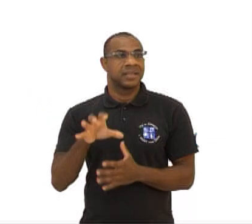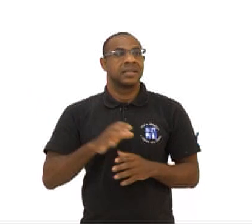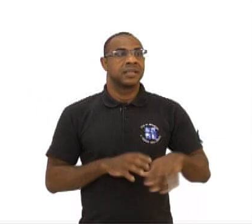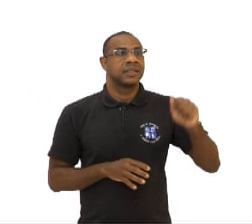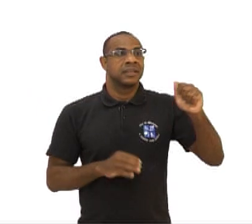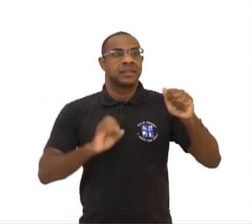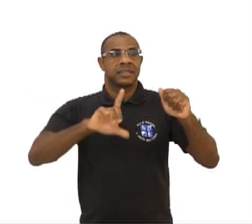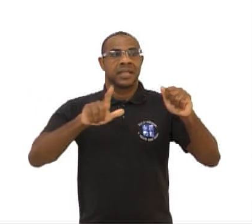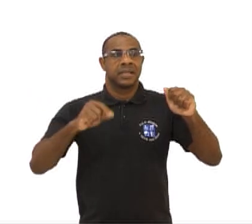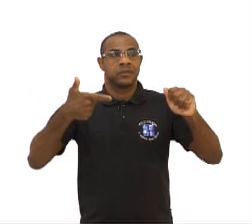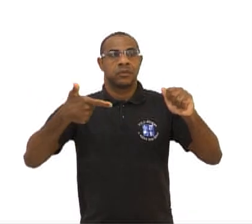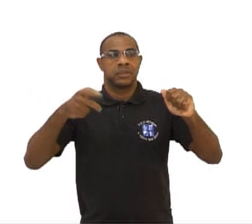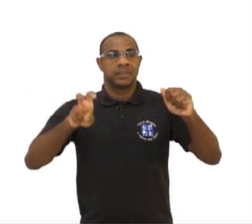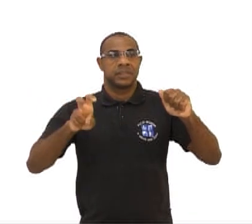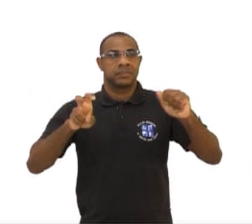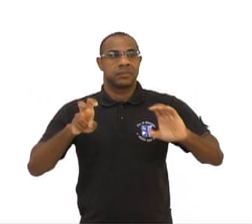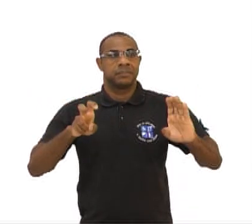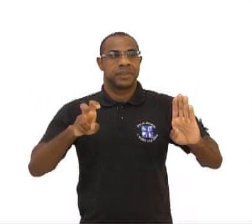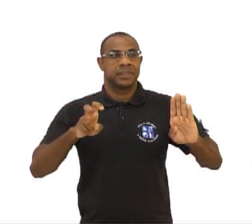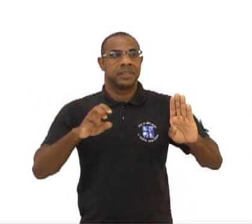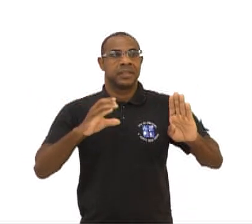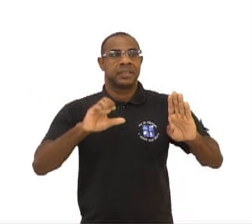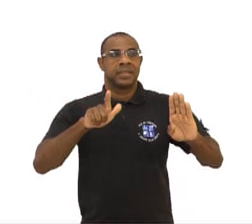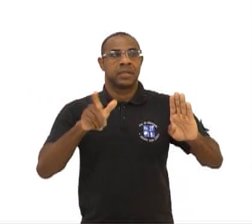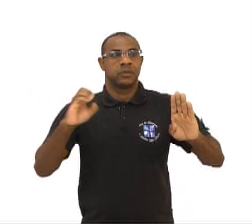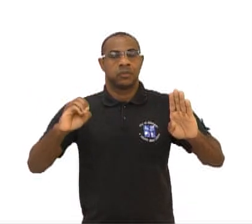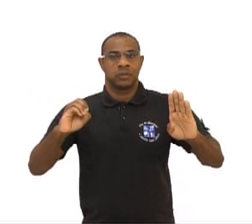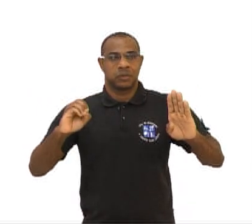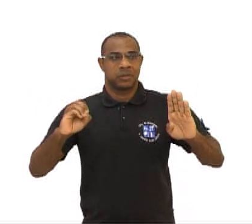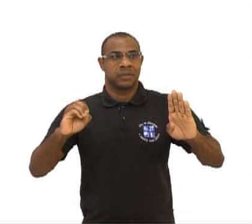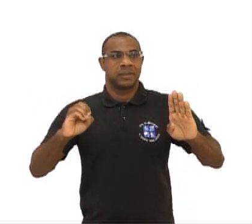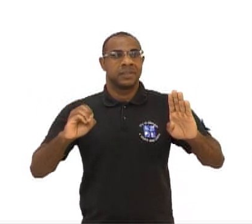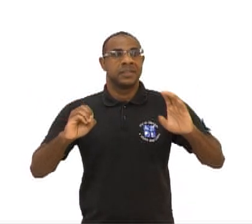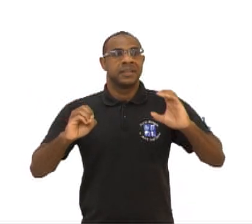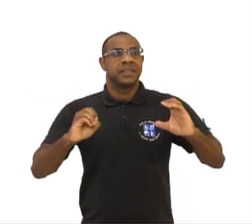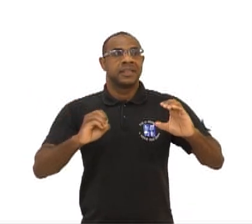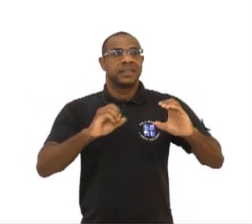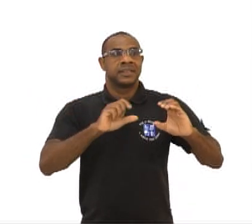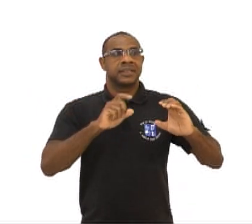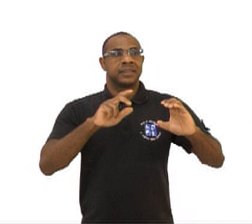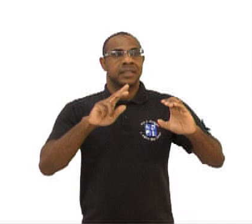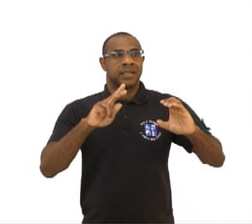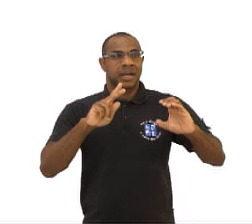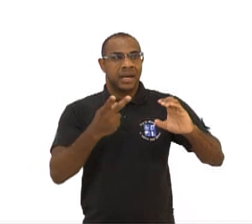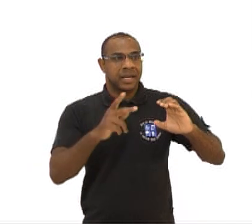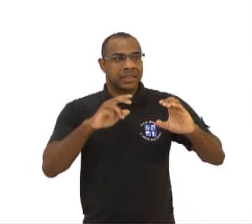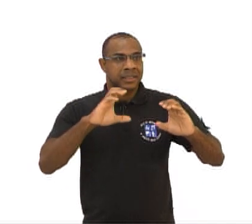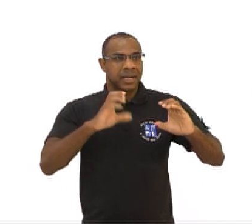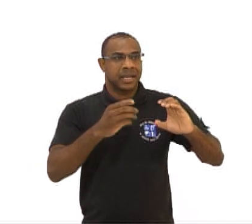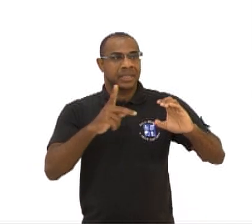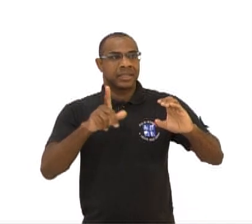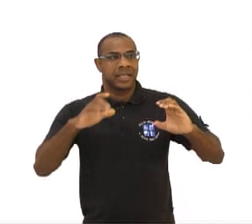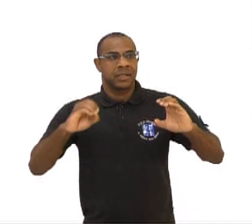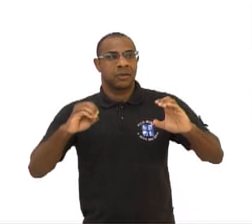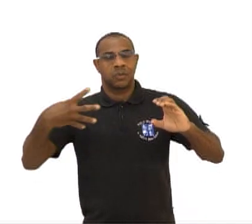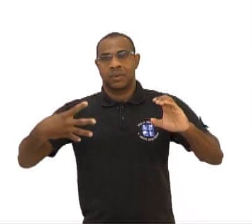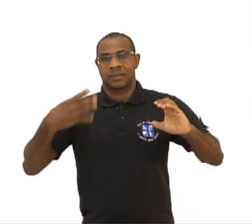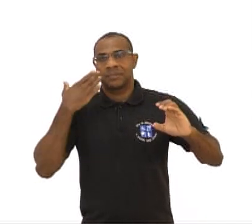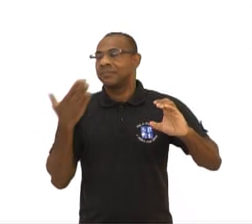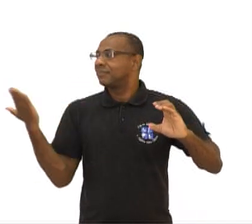tenho Cl2O5, na letra B, Cl2O e na letra C, HClO4. Em qual delas o